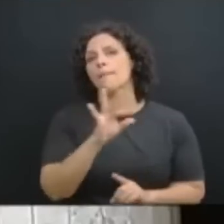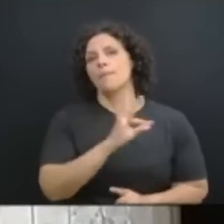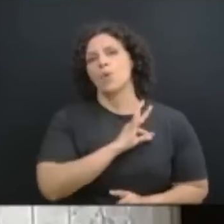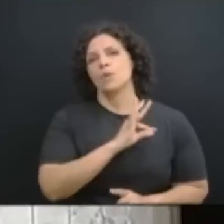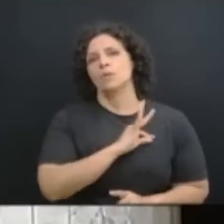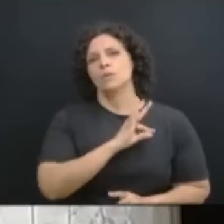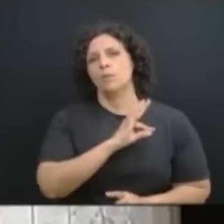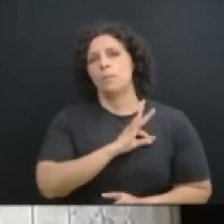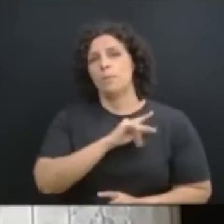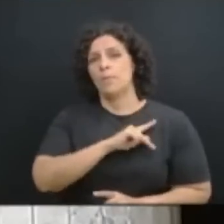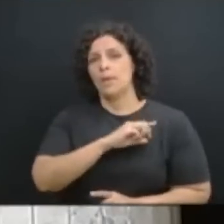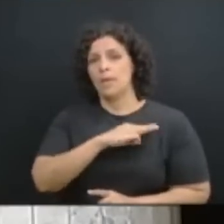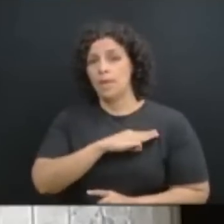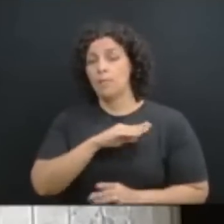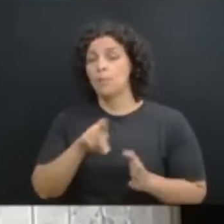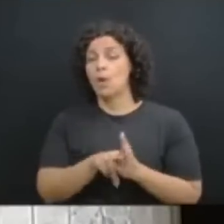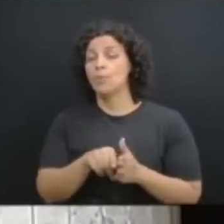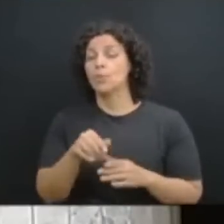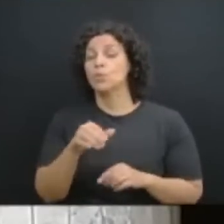pelo Estado,